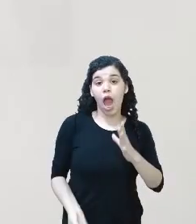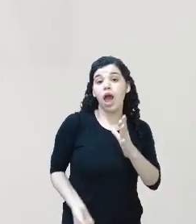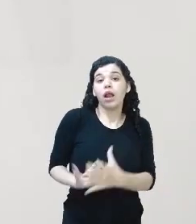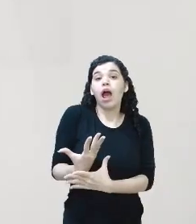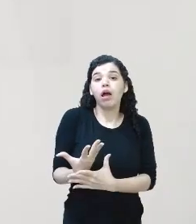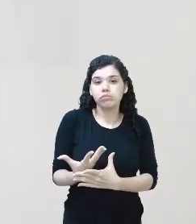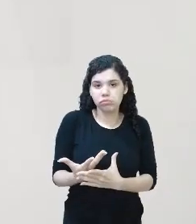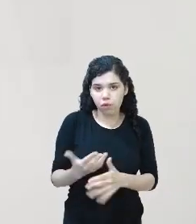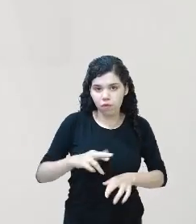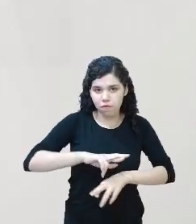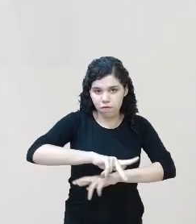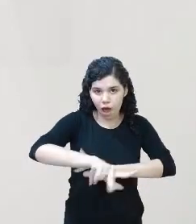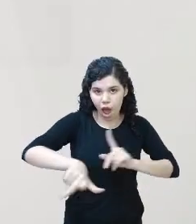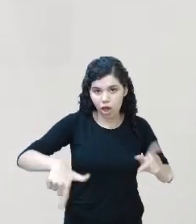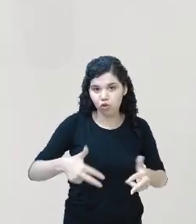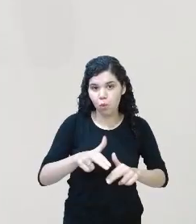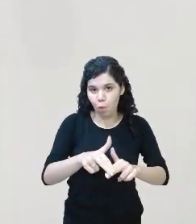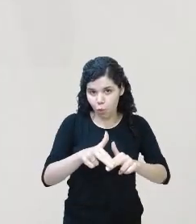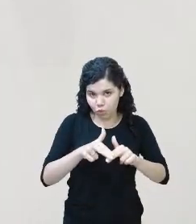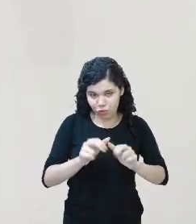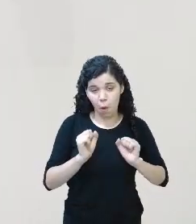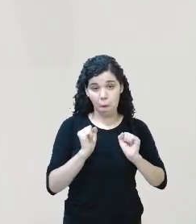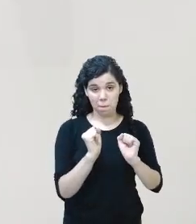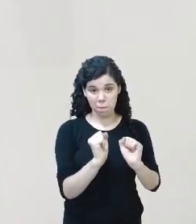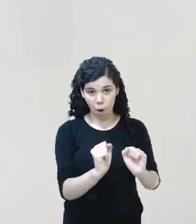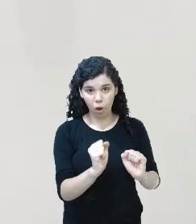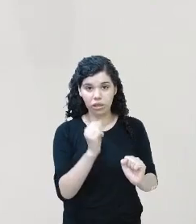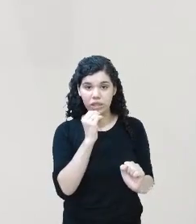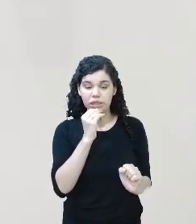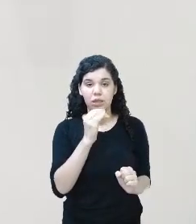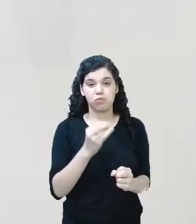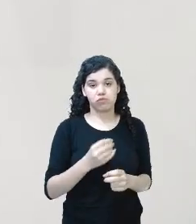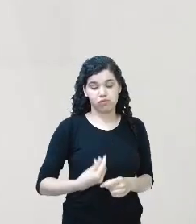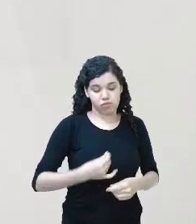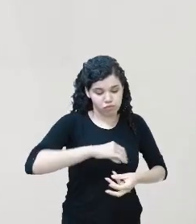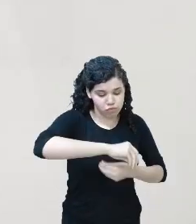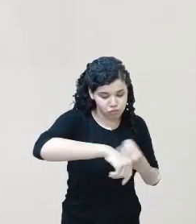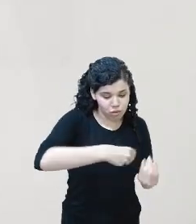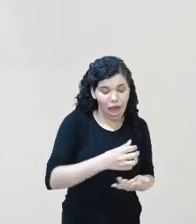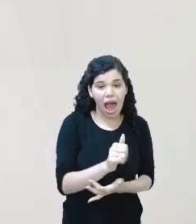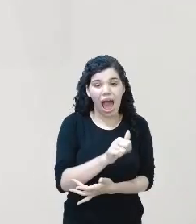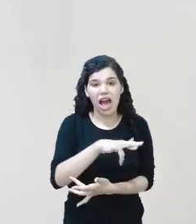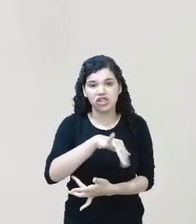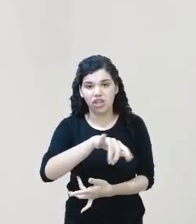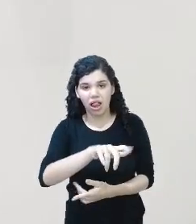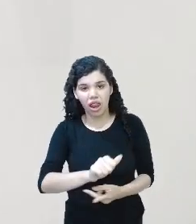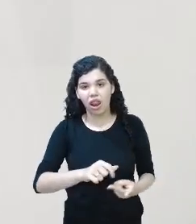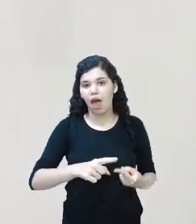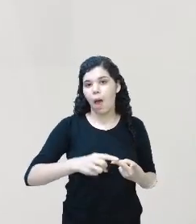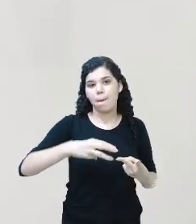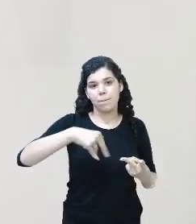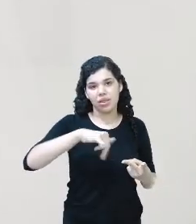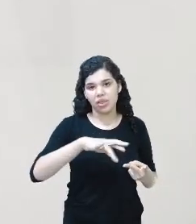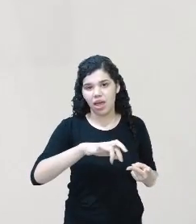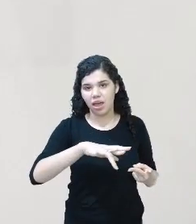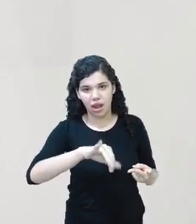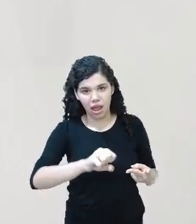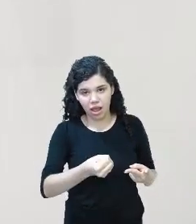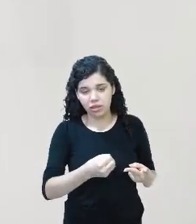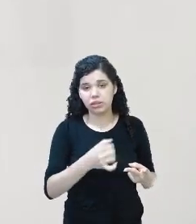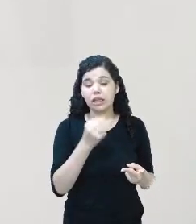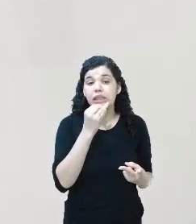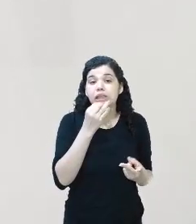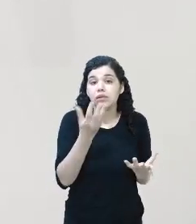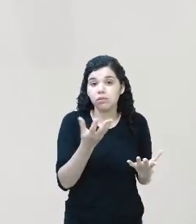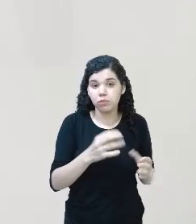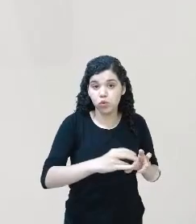formados por vários fatores. Seja por matéria orgânica, argila, minerais. Por exemplo,